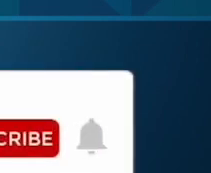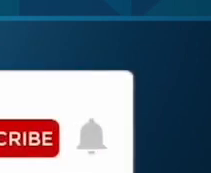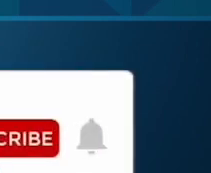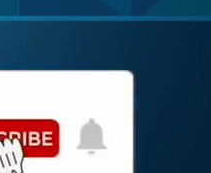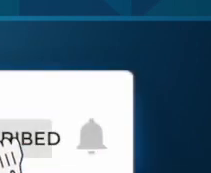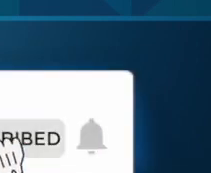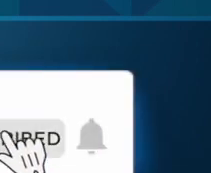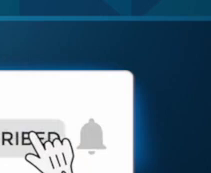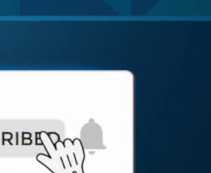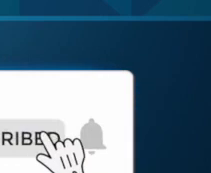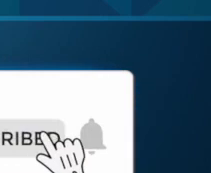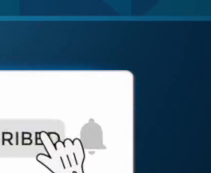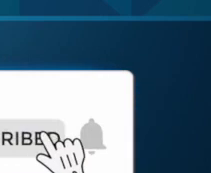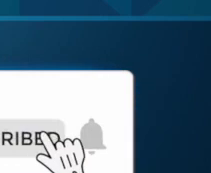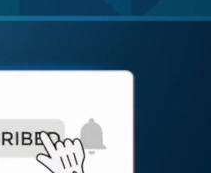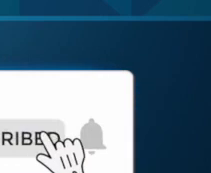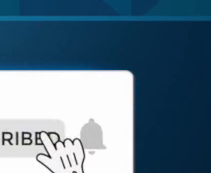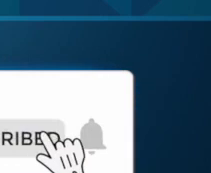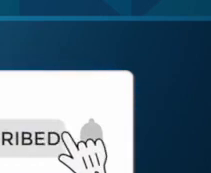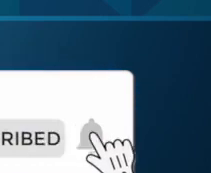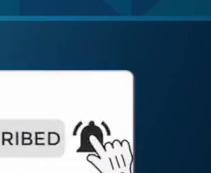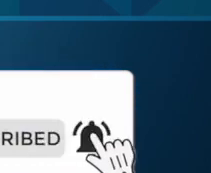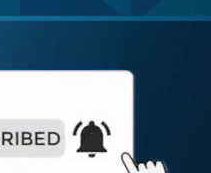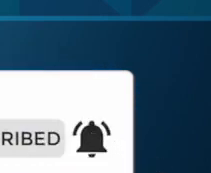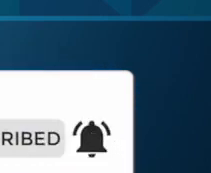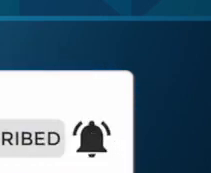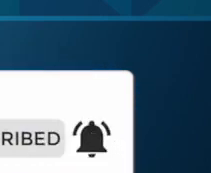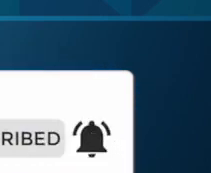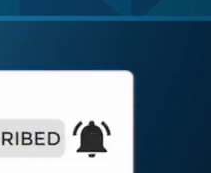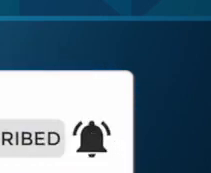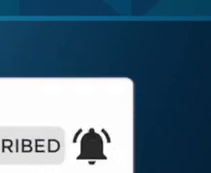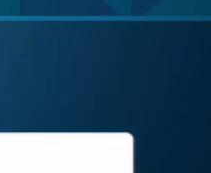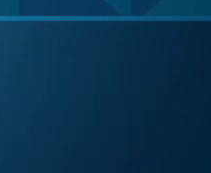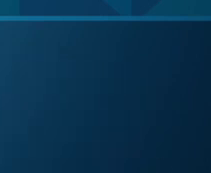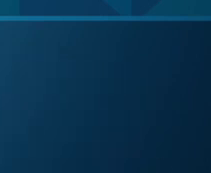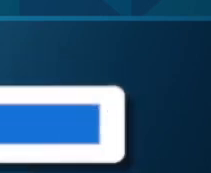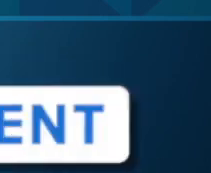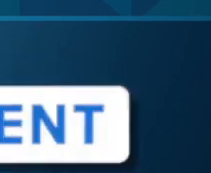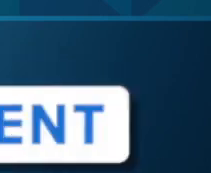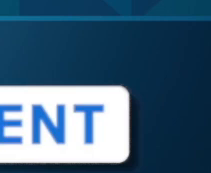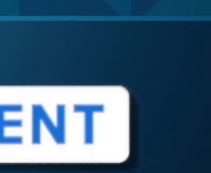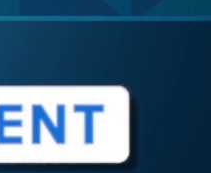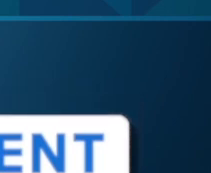haluha, inscreva e ha canal RTTL, hanehan botão notificação,